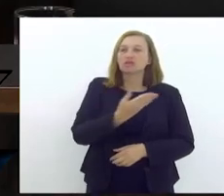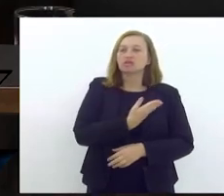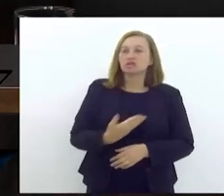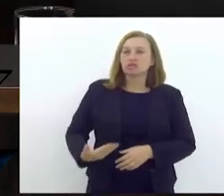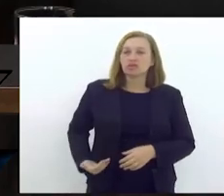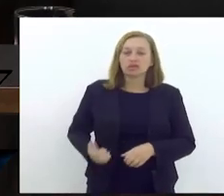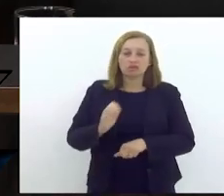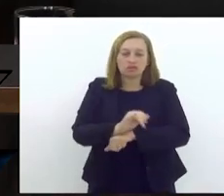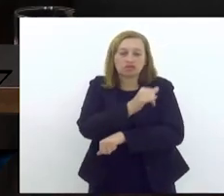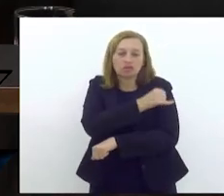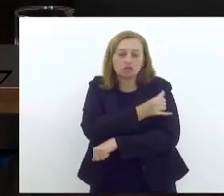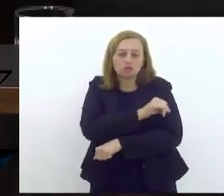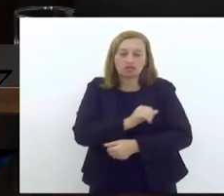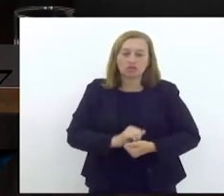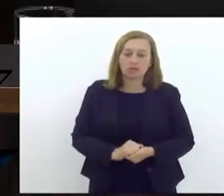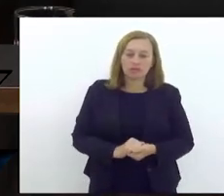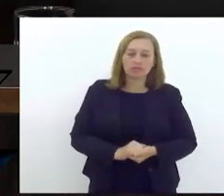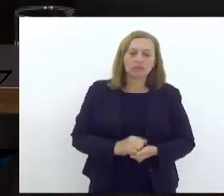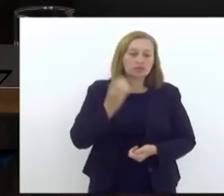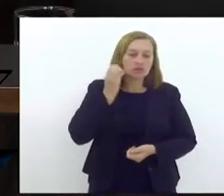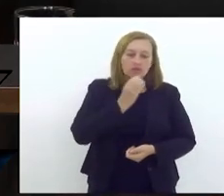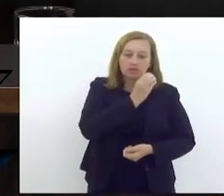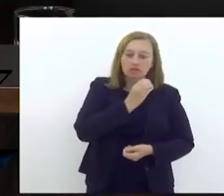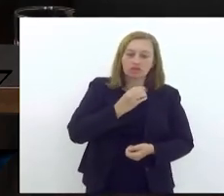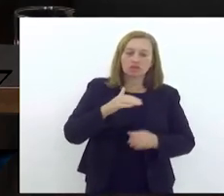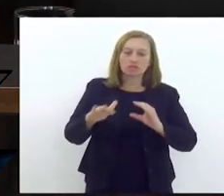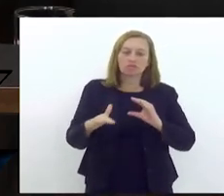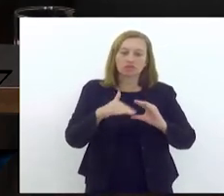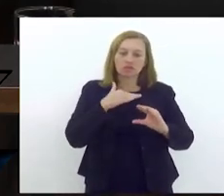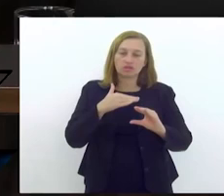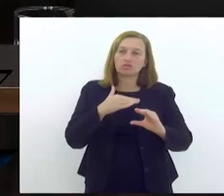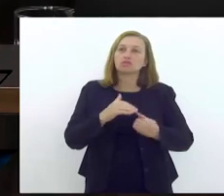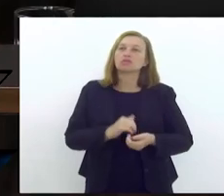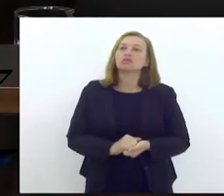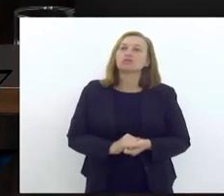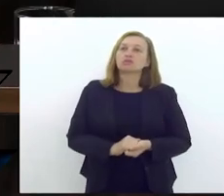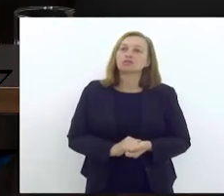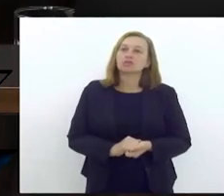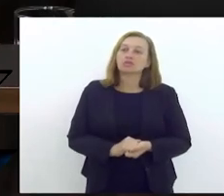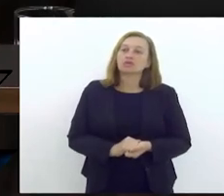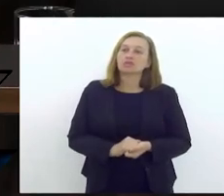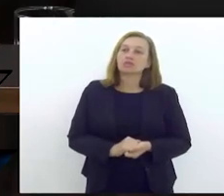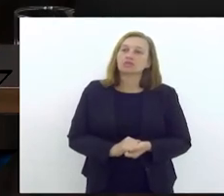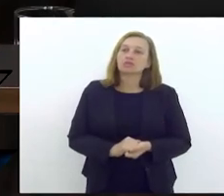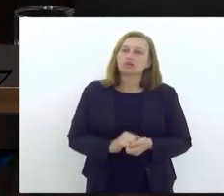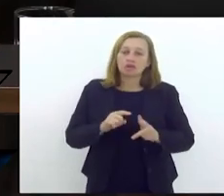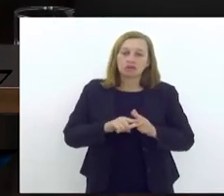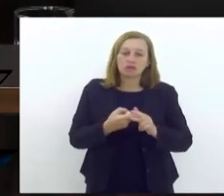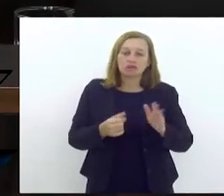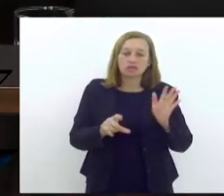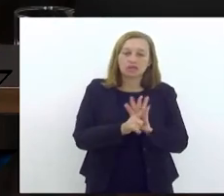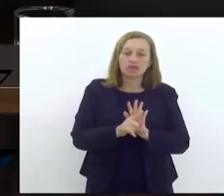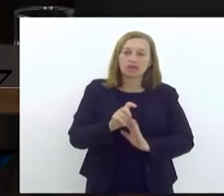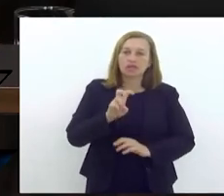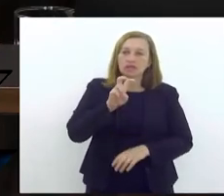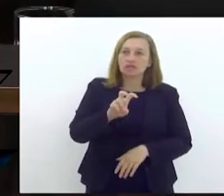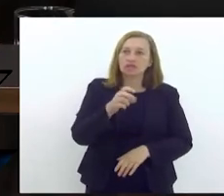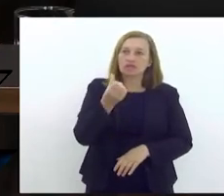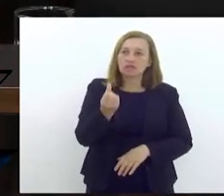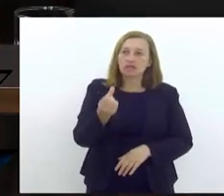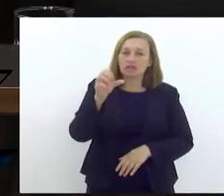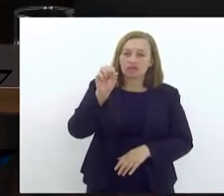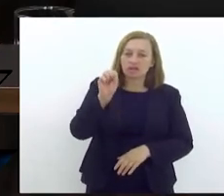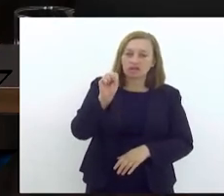governador do Estado do Rio de Janeiro Cláudio Castro envio de mensagem dispondo sobre alteração da lei